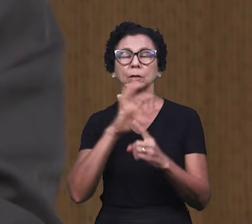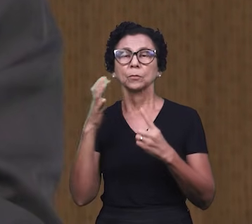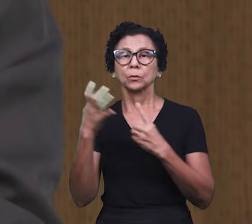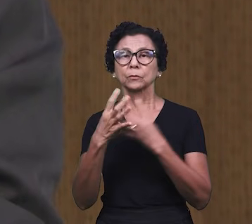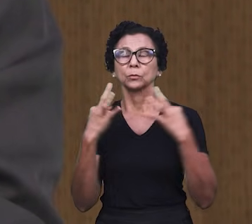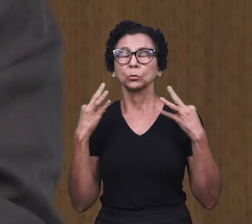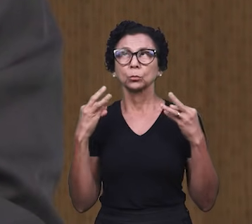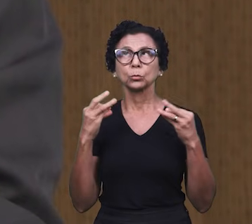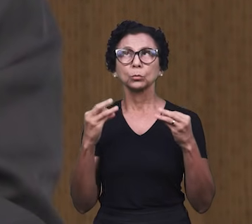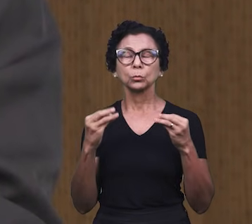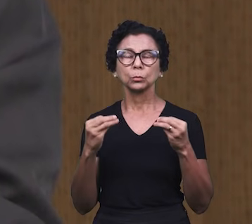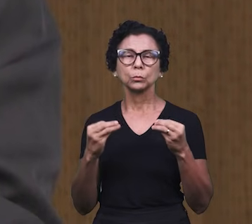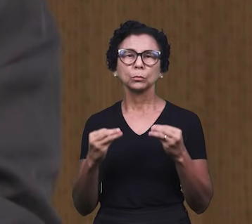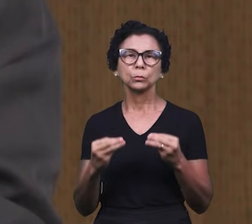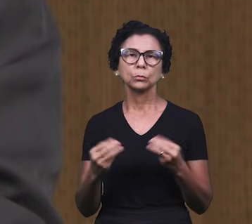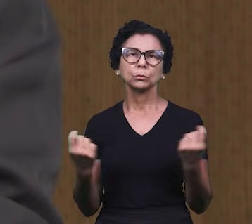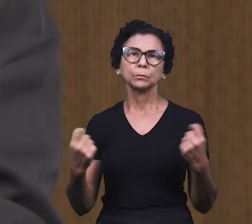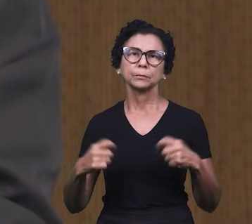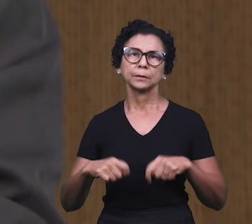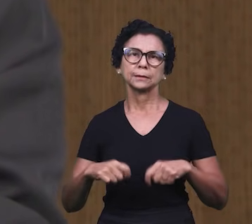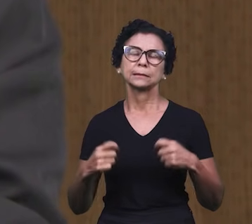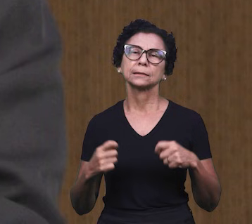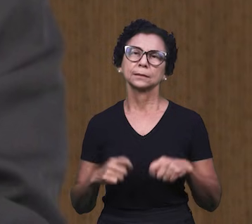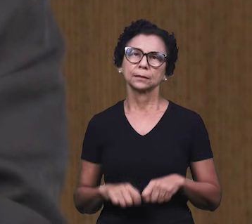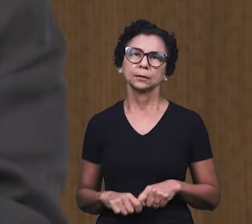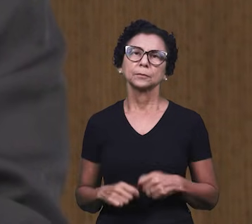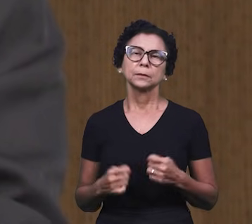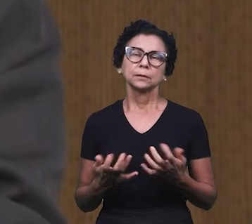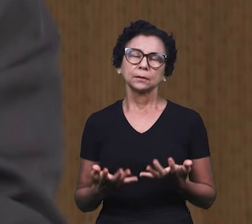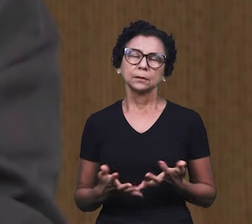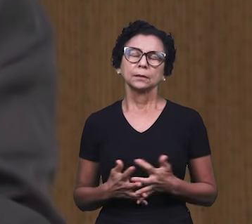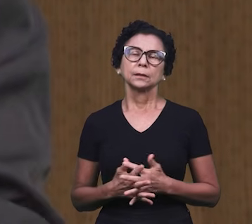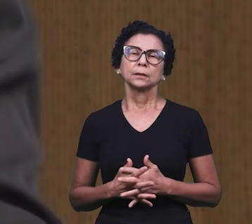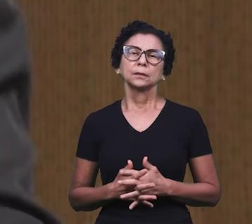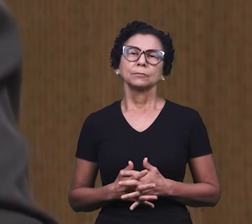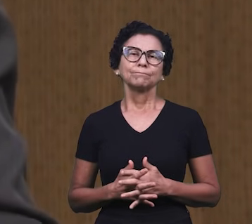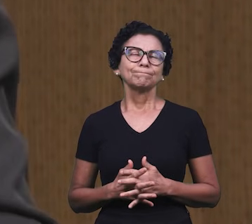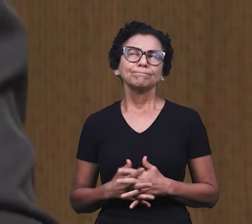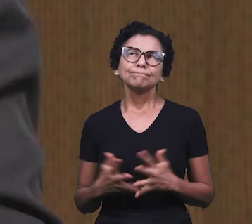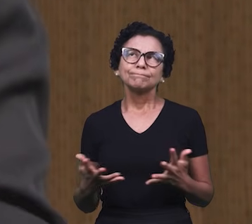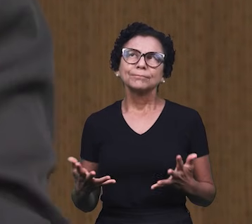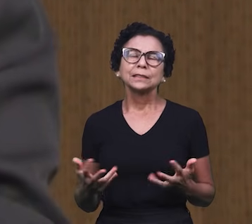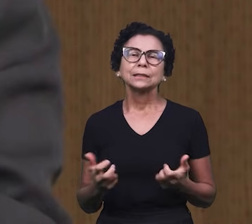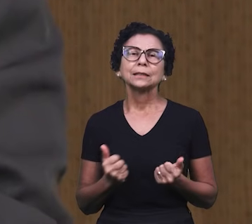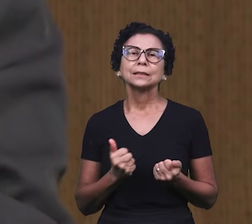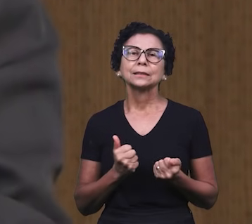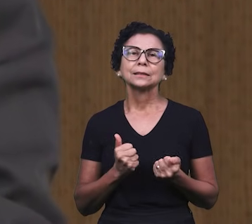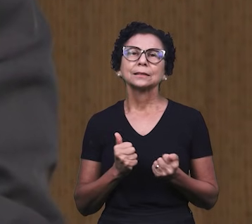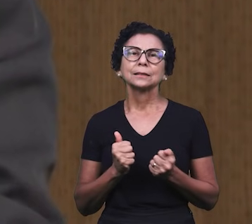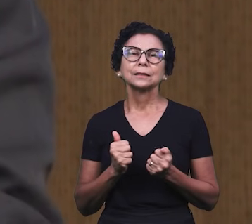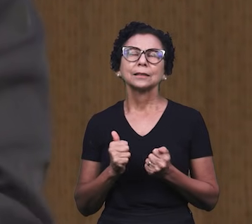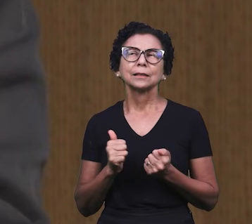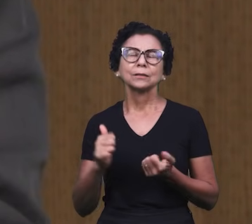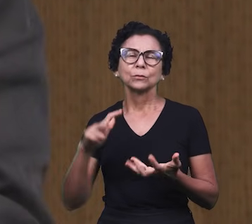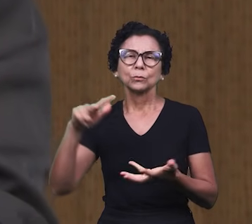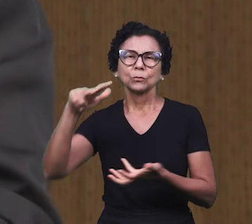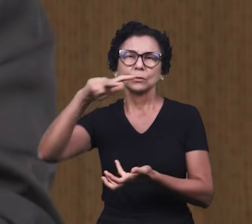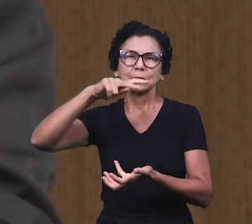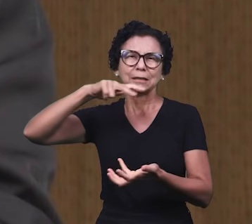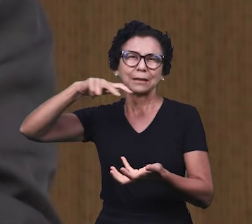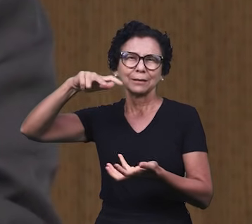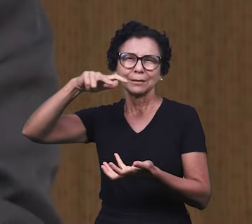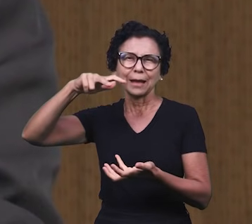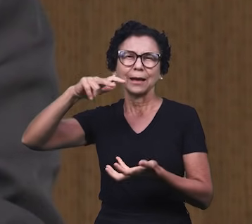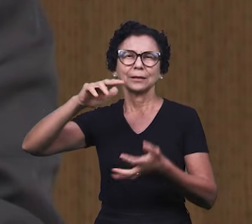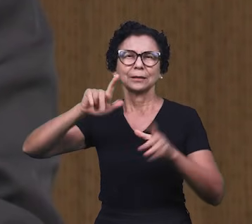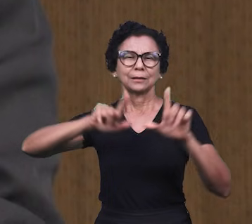precisamos. E nós vemos exatamente isso, é uma coisa do Senhor. Essa questão do